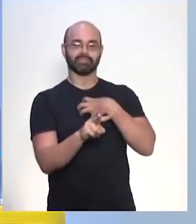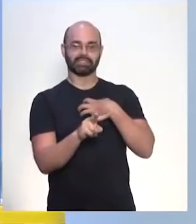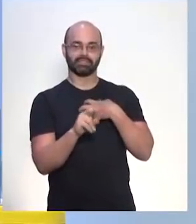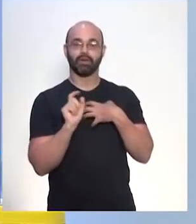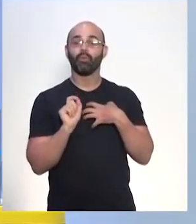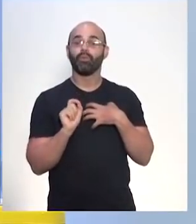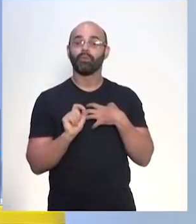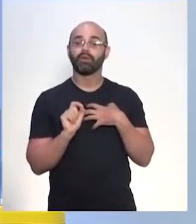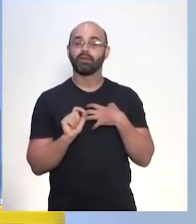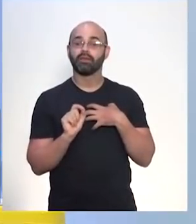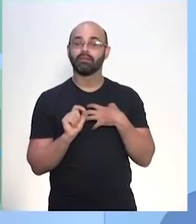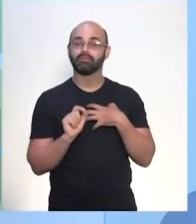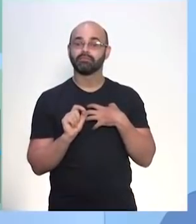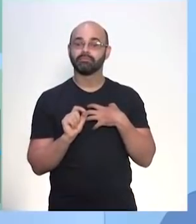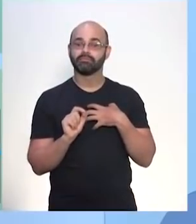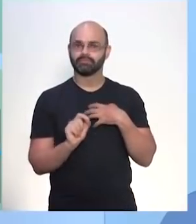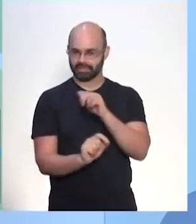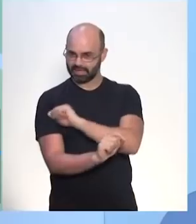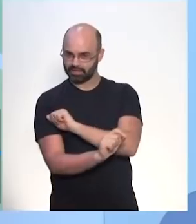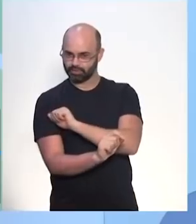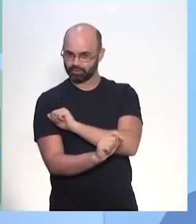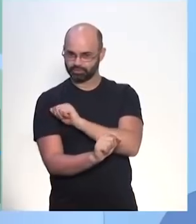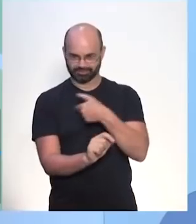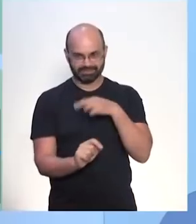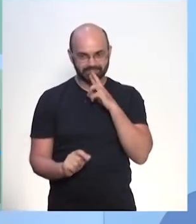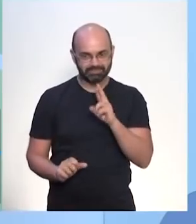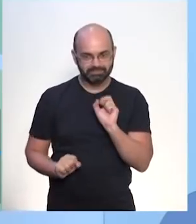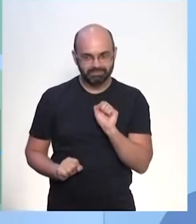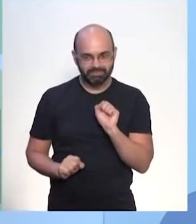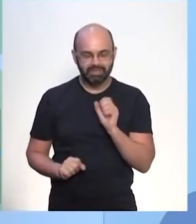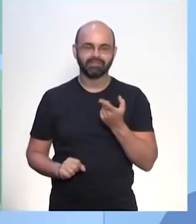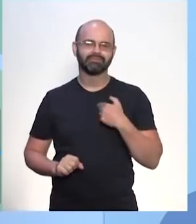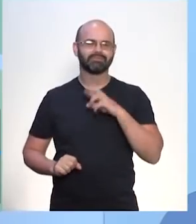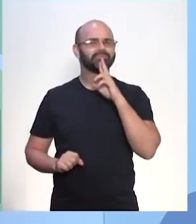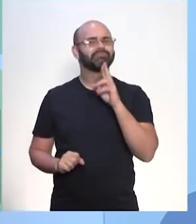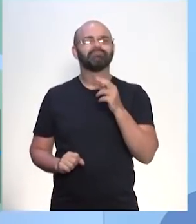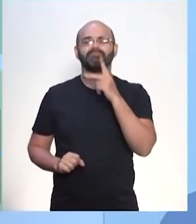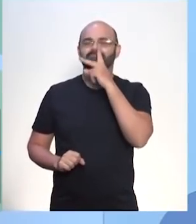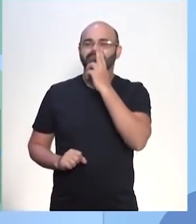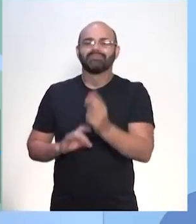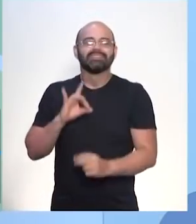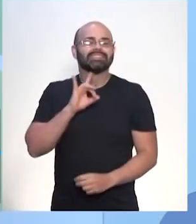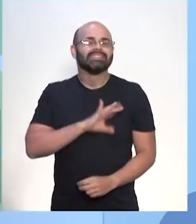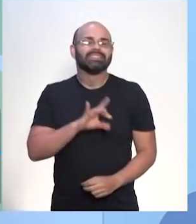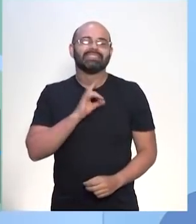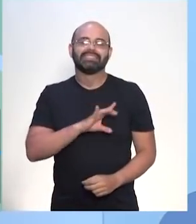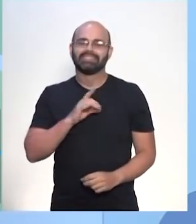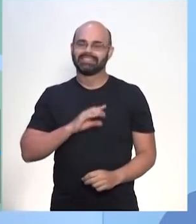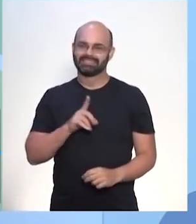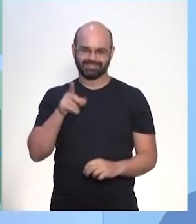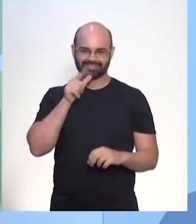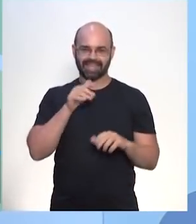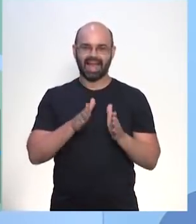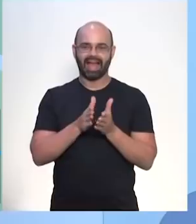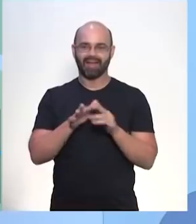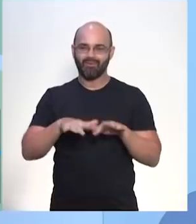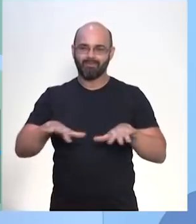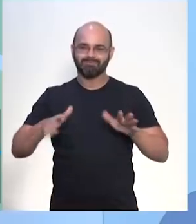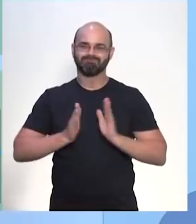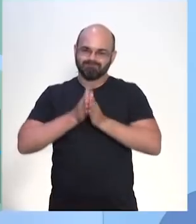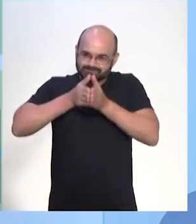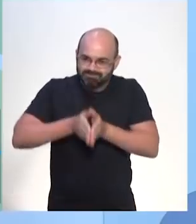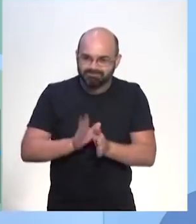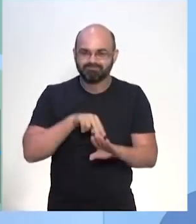verdade. Para os alunos eu posso responder? Pode responder, Nossa, dá Mauro. uma paz, dá uma vontade de ir para o Chile, dá uma vontade de dar uns mergulhos, ir para o meio da